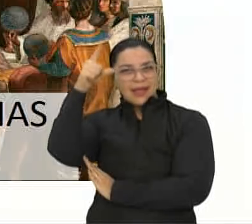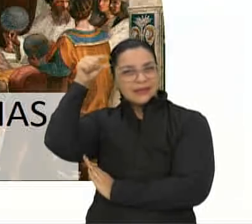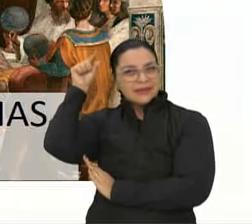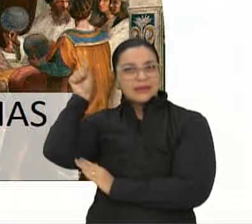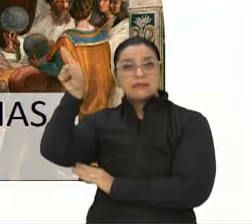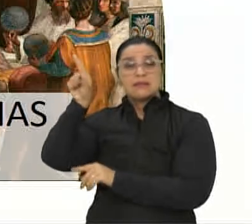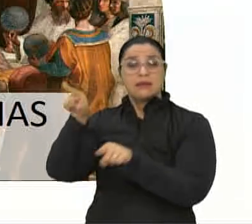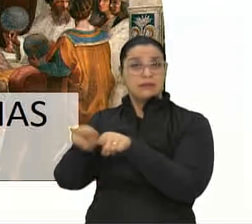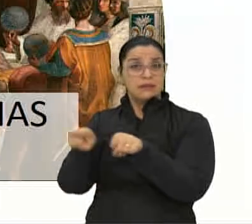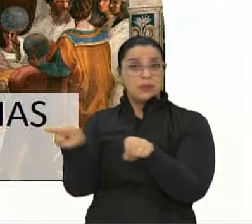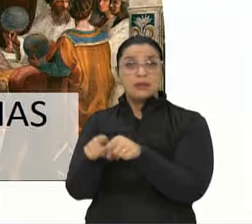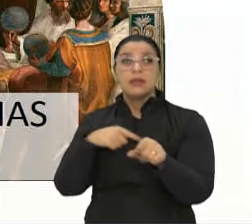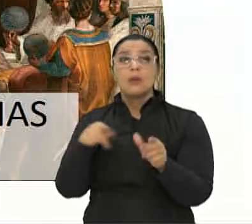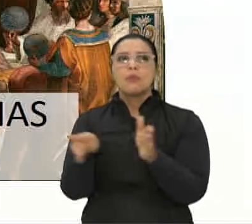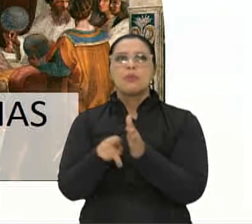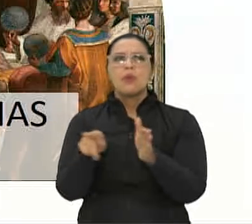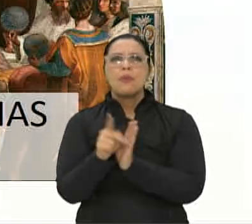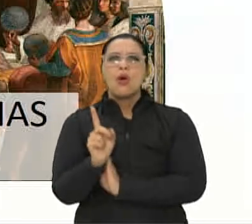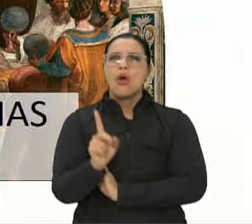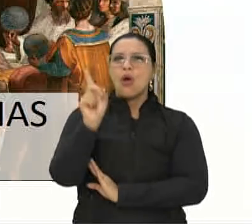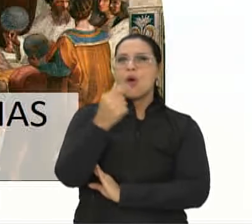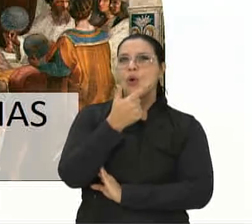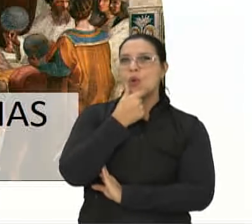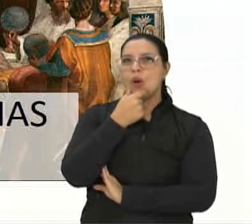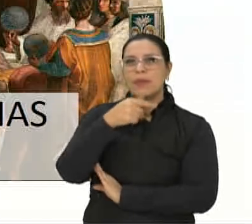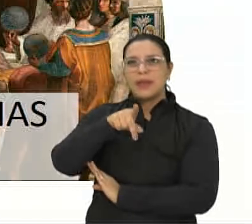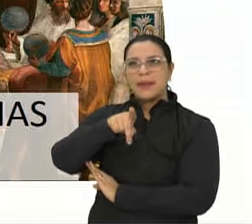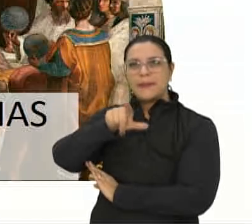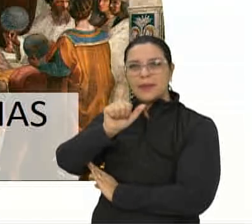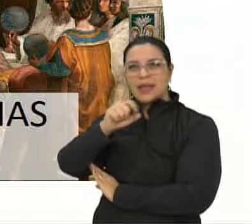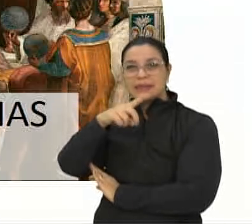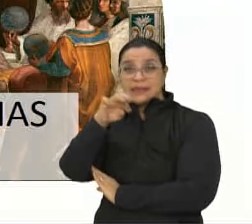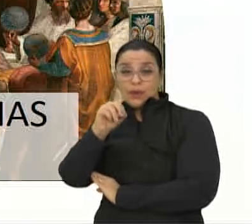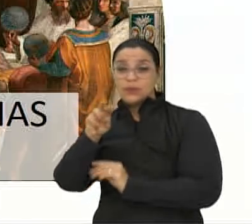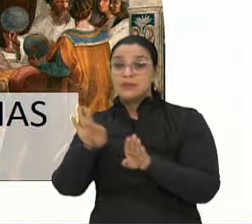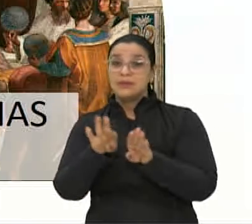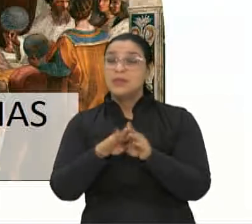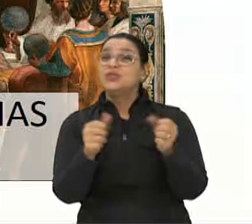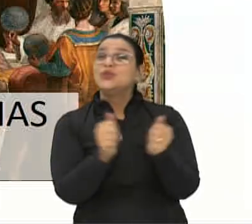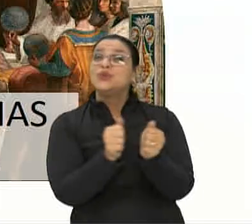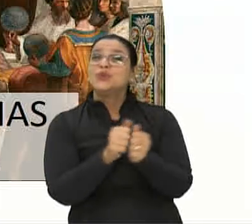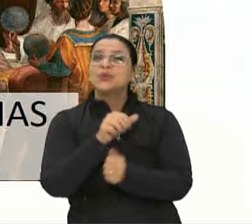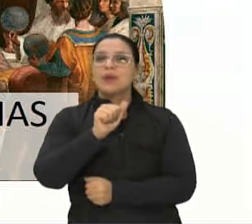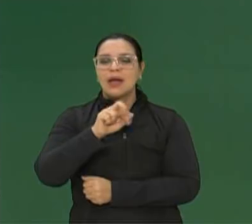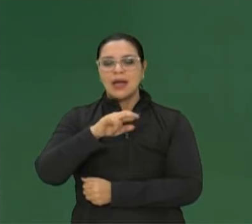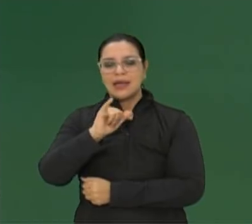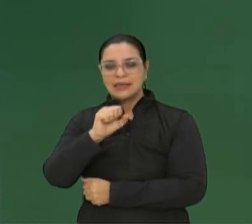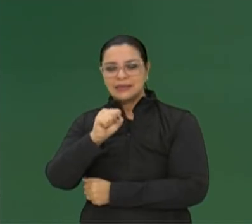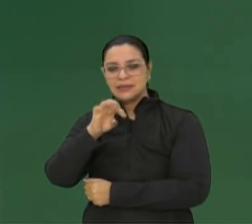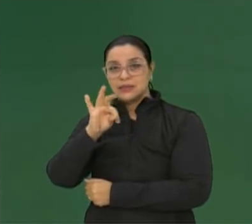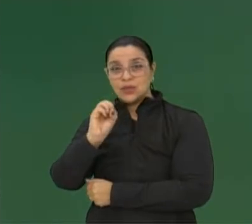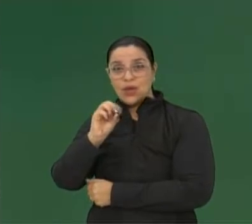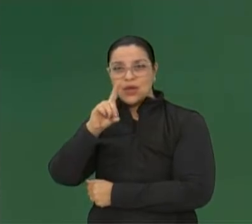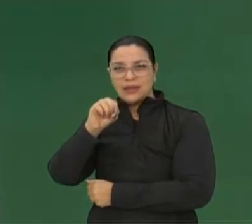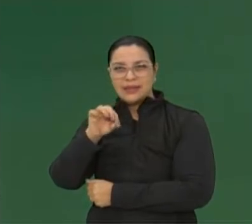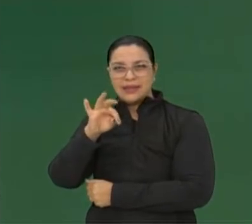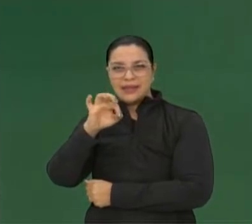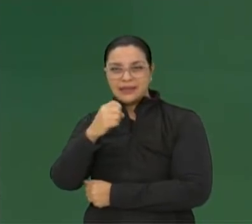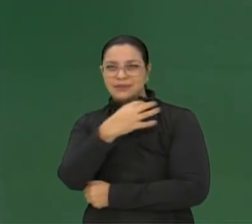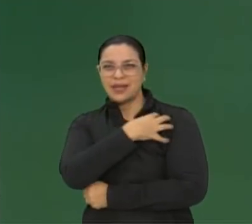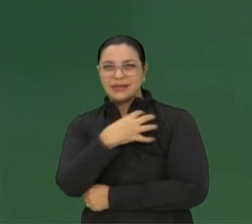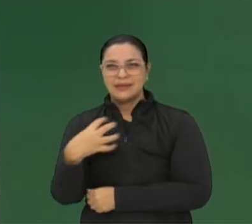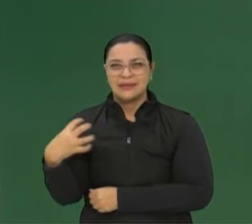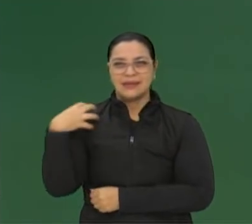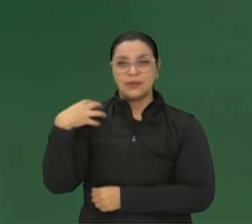vai ter, né, justamente o Platão apontando para cima, o Aristóteles apontando para baixo, né, símbolos dos grandes filósofos aí, tá? Então